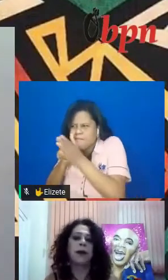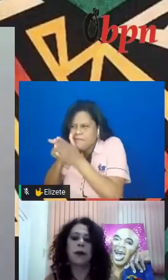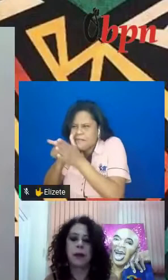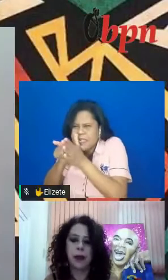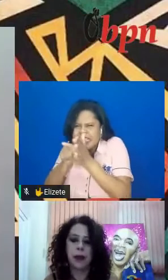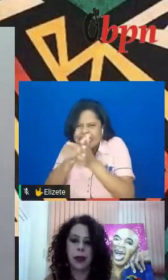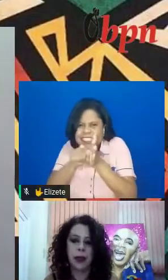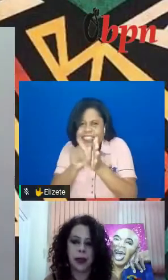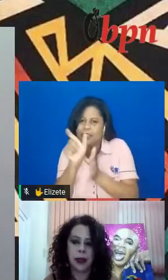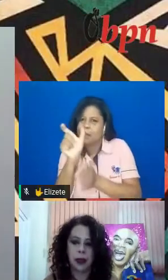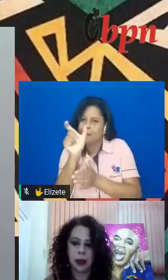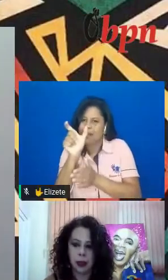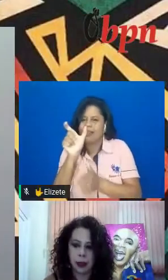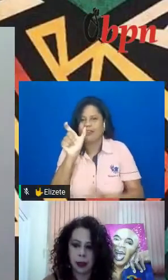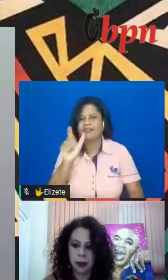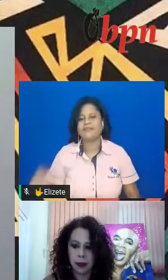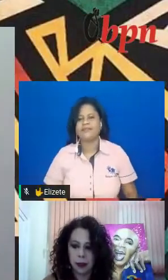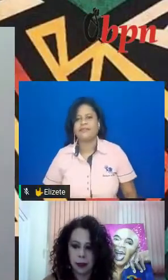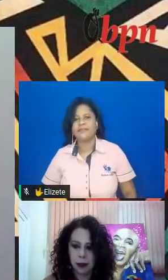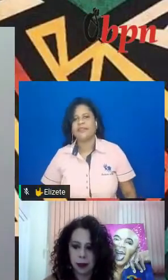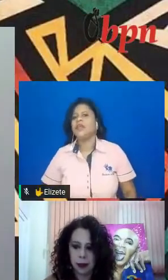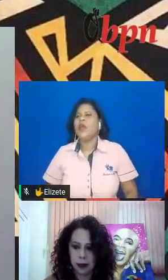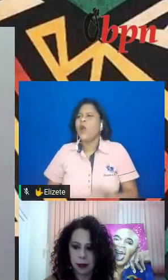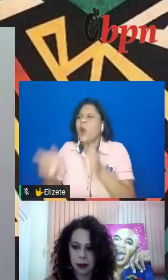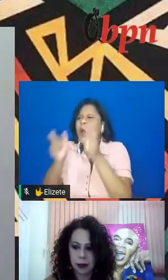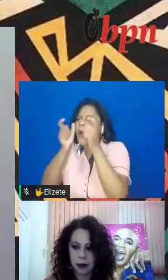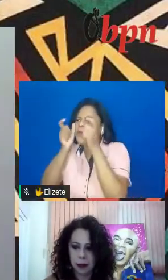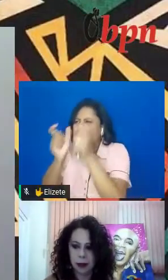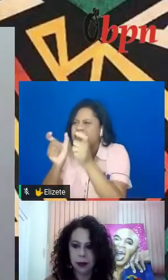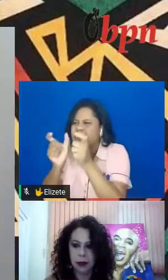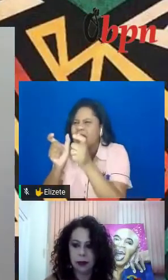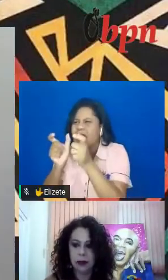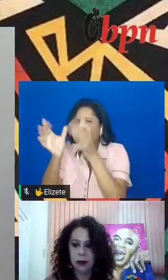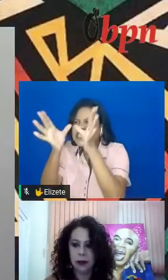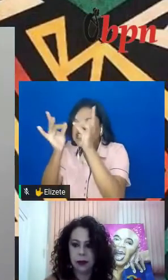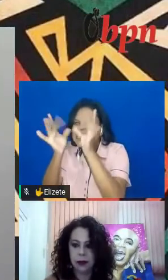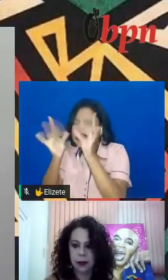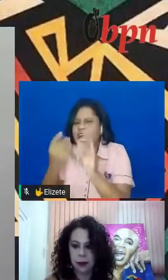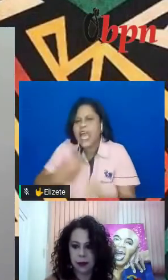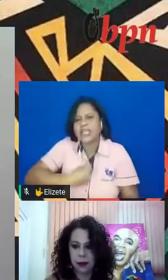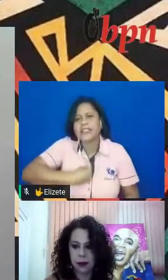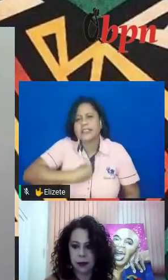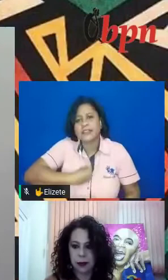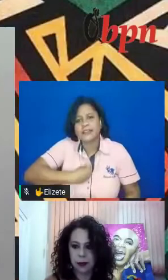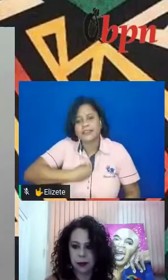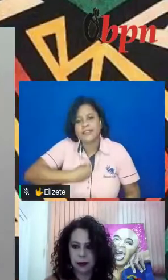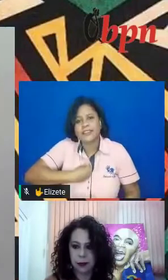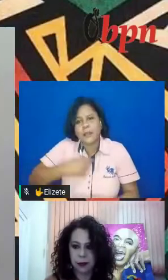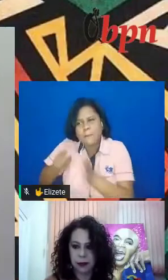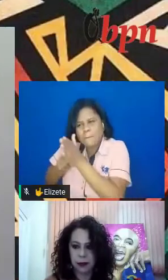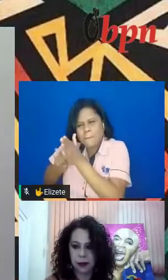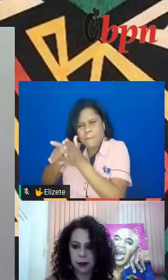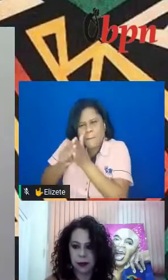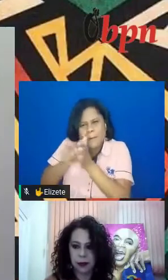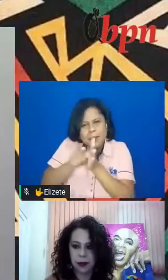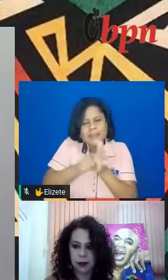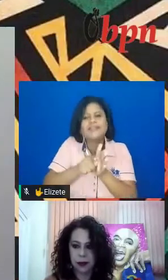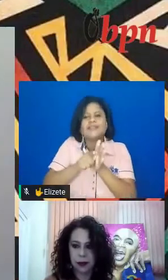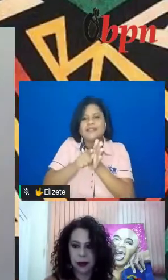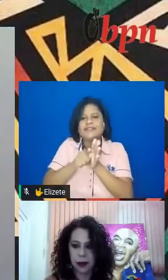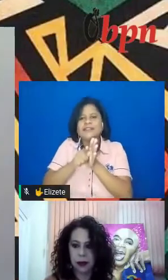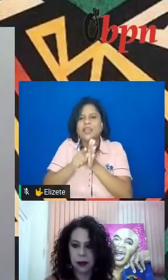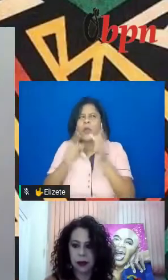conhecer. É observa a vida, preste atenção, escuta, né, escuta do menor